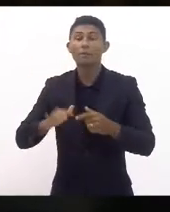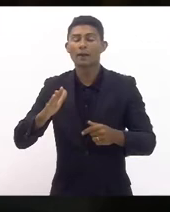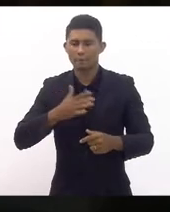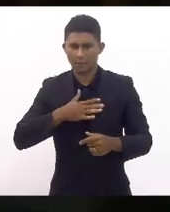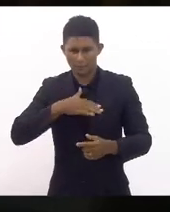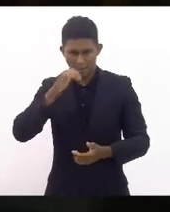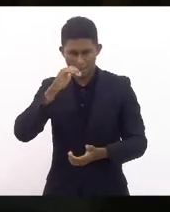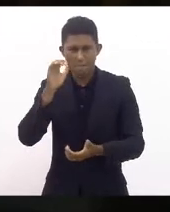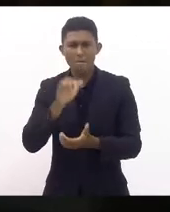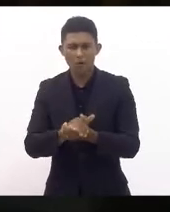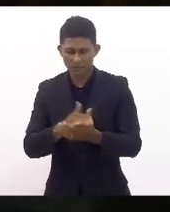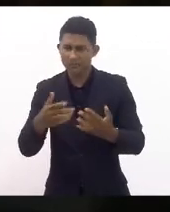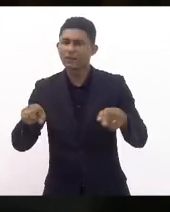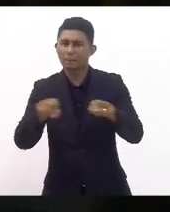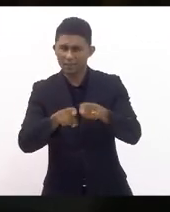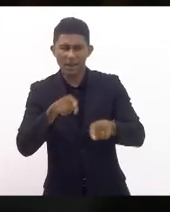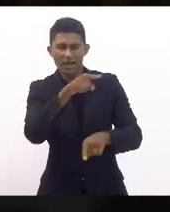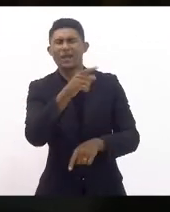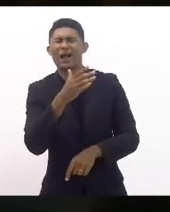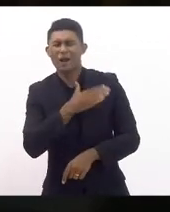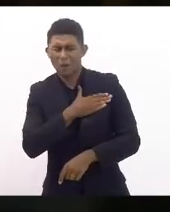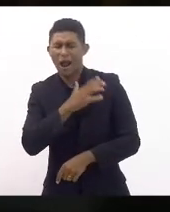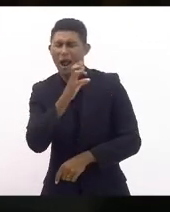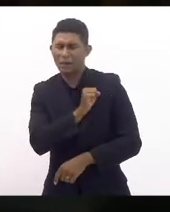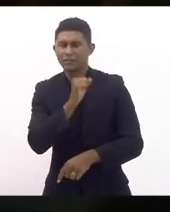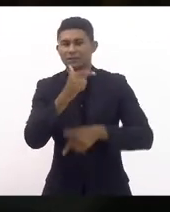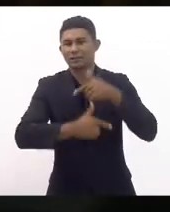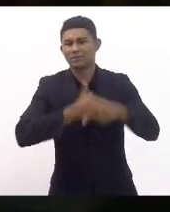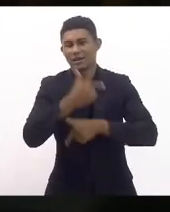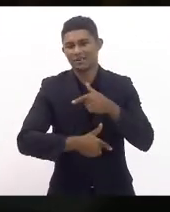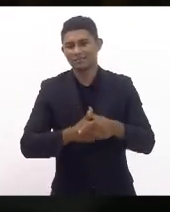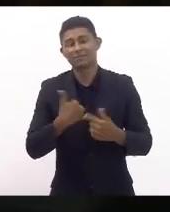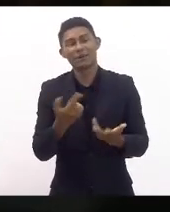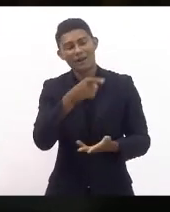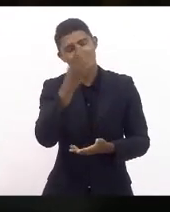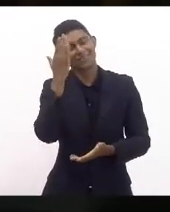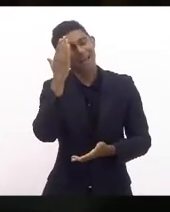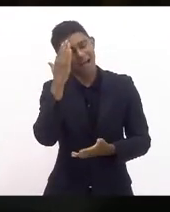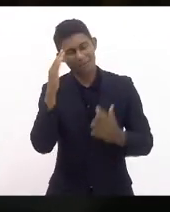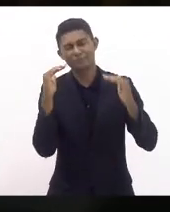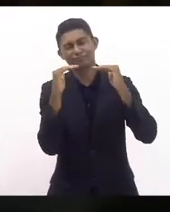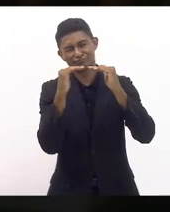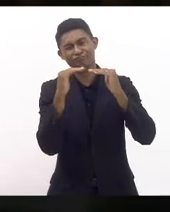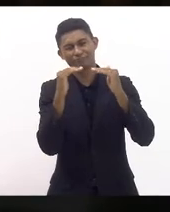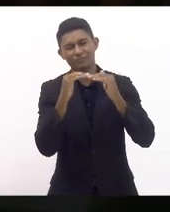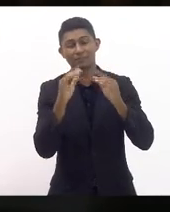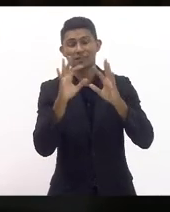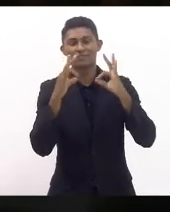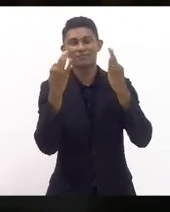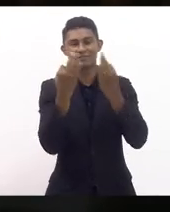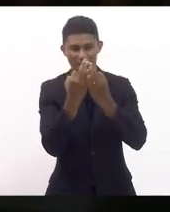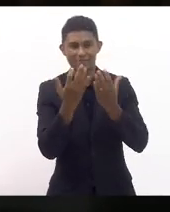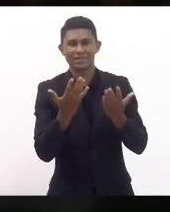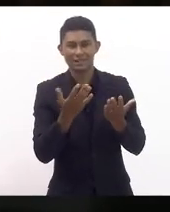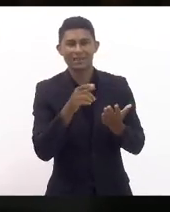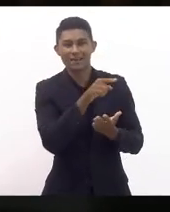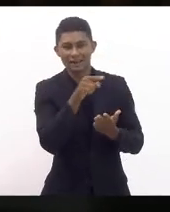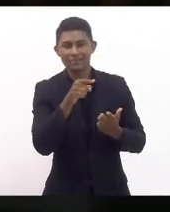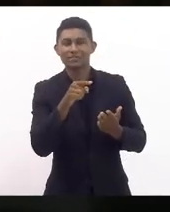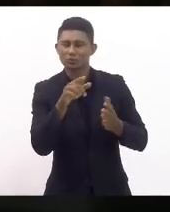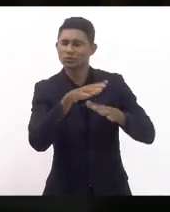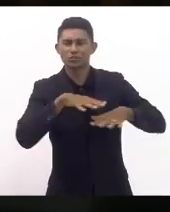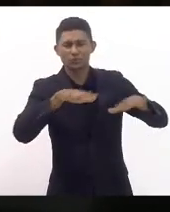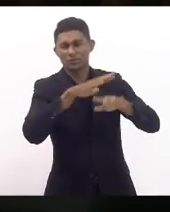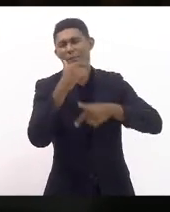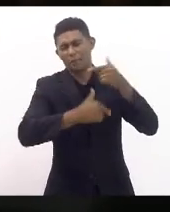é workaholic. Então, a gente se dá bem exatamente por isso. A família toda trabalha demais, a gente até discute às vezes